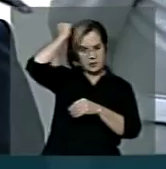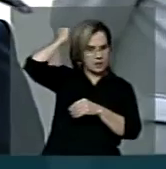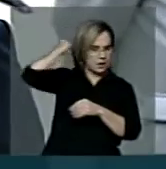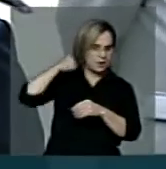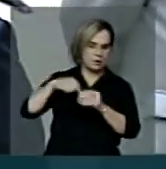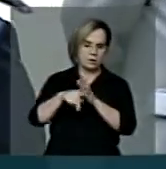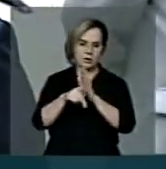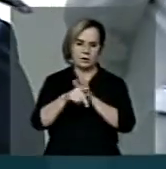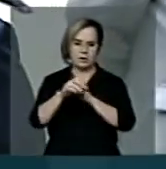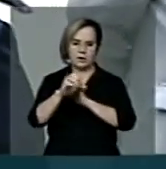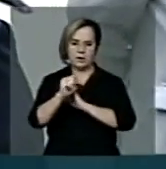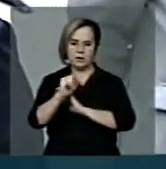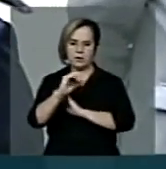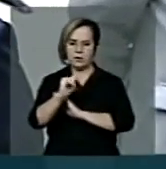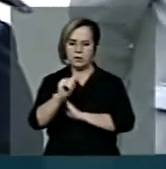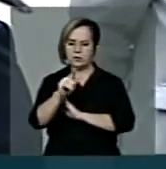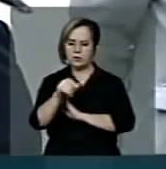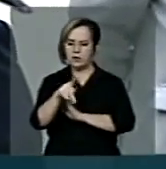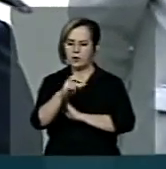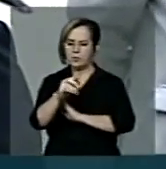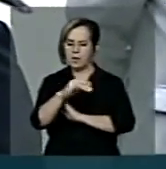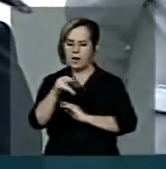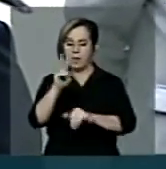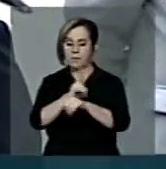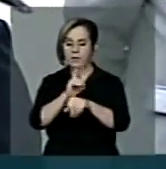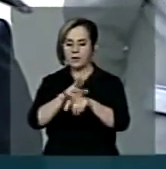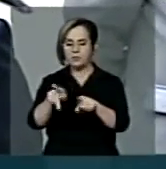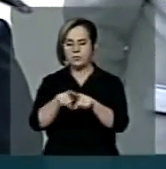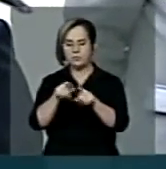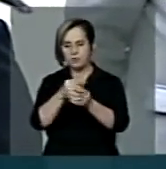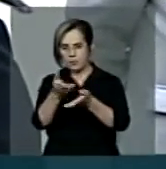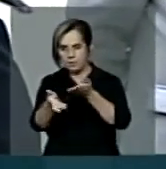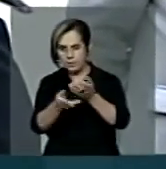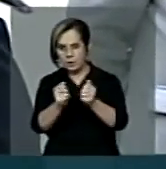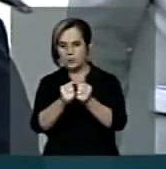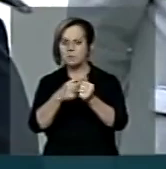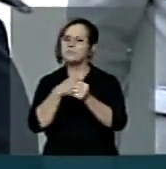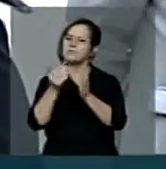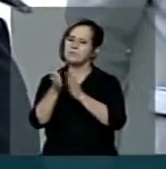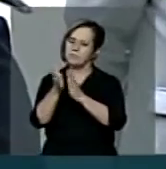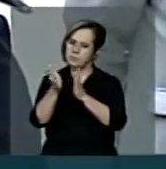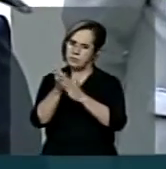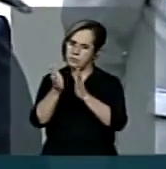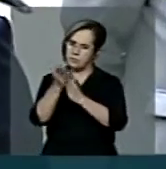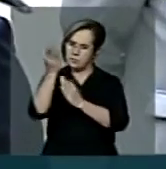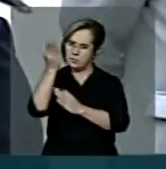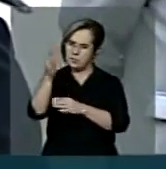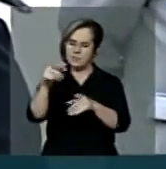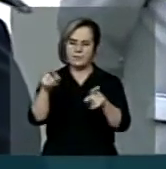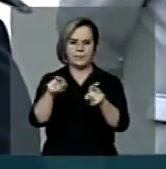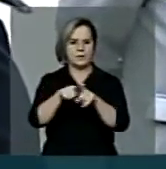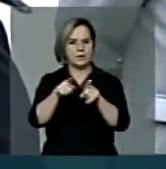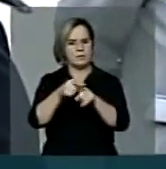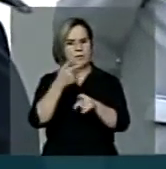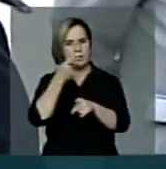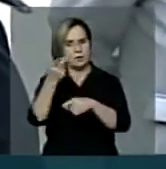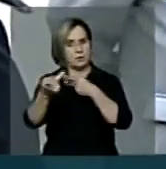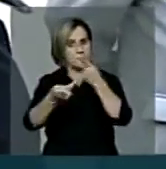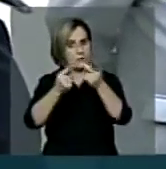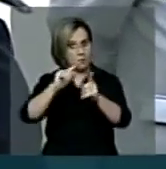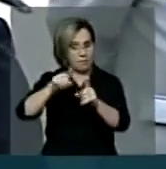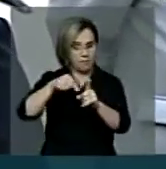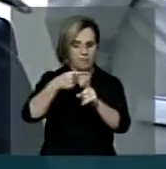pelo escalpelamento, como a prevenção. Eu acompanhei tudo isso, quero parabenizar, mas também quero aí acrescentar